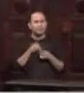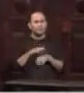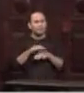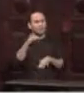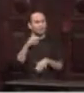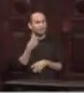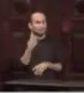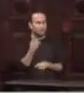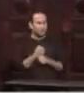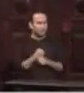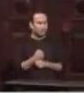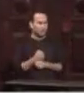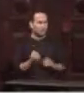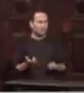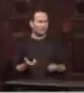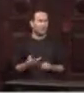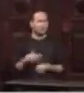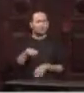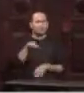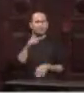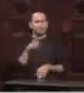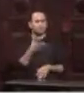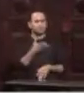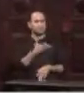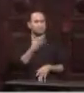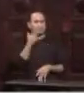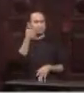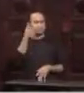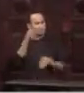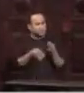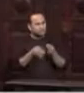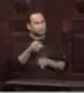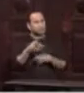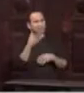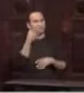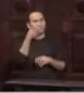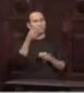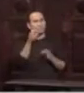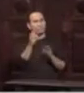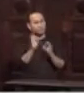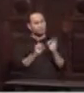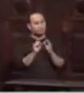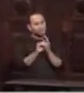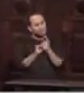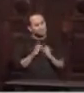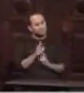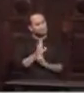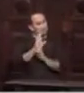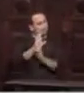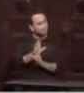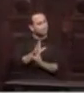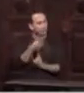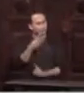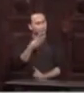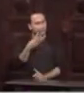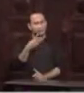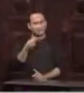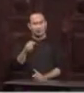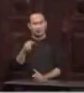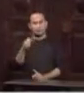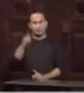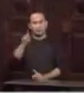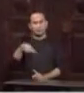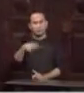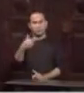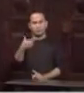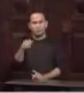cobrar os nobres colegas da Comissão de Constituição e Justiça. Um projeto que eu apresentei, o PL 437 de 2015,